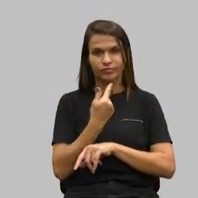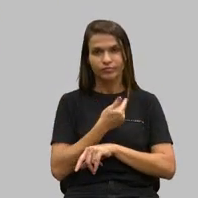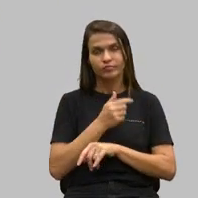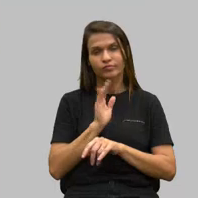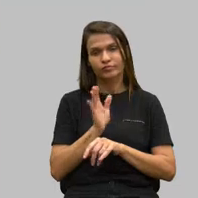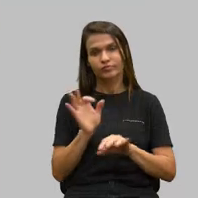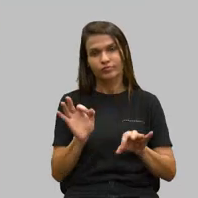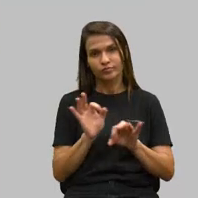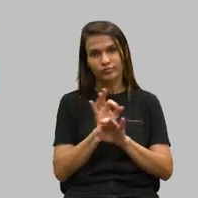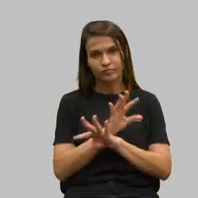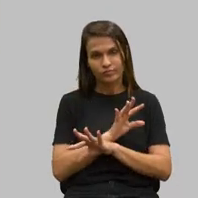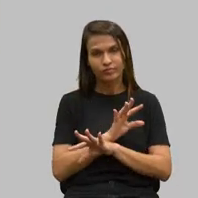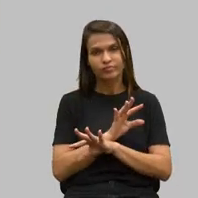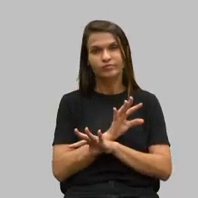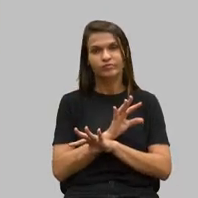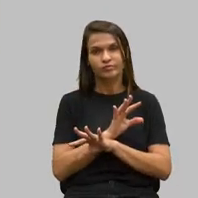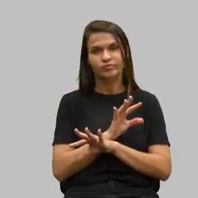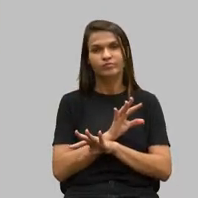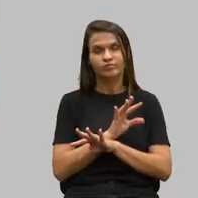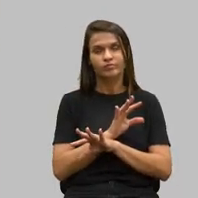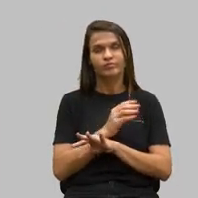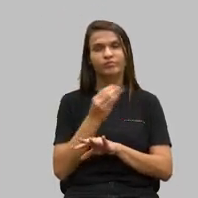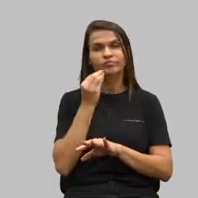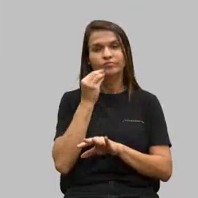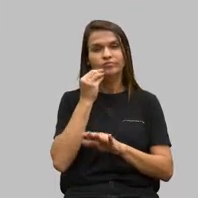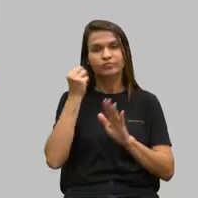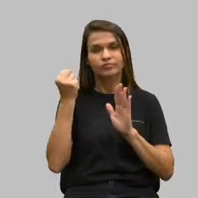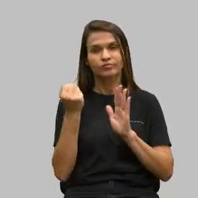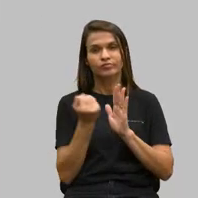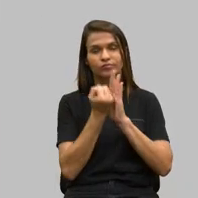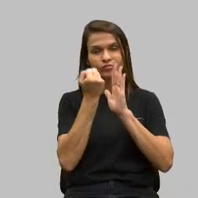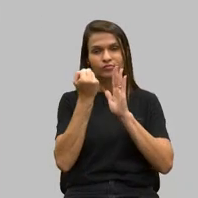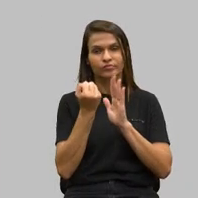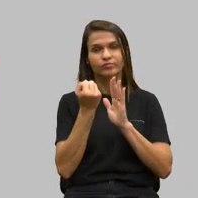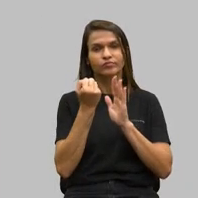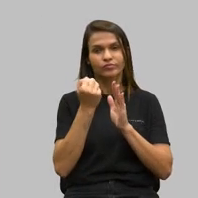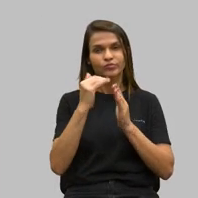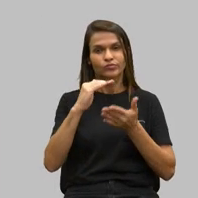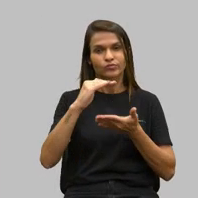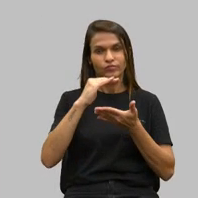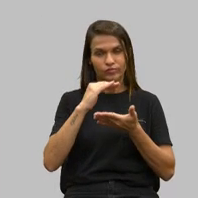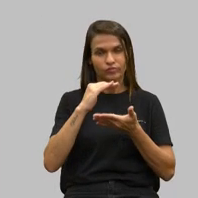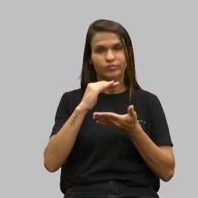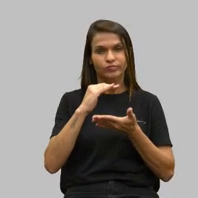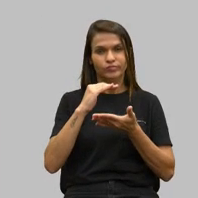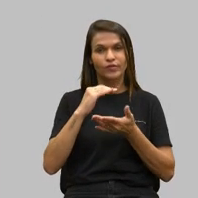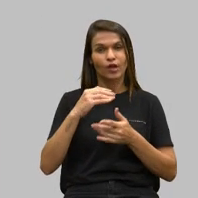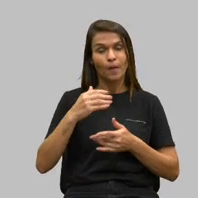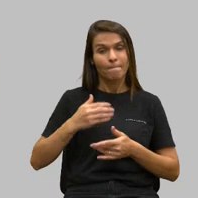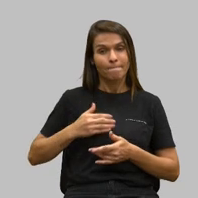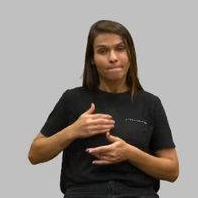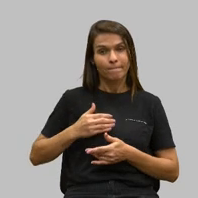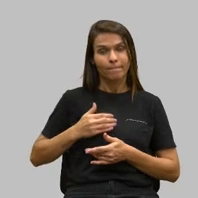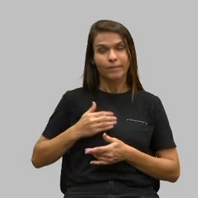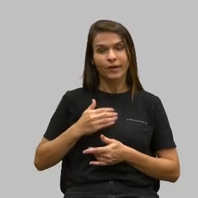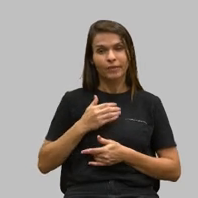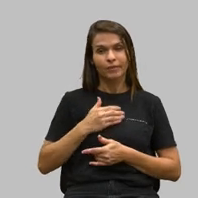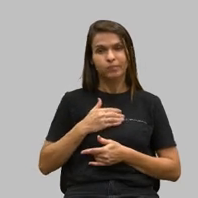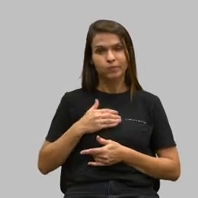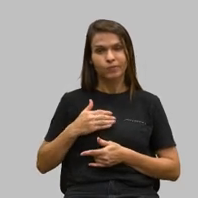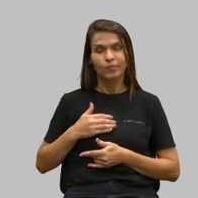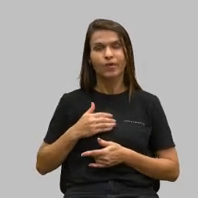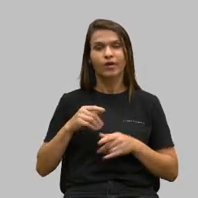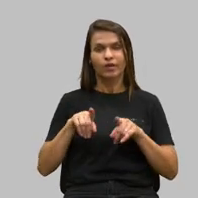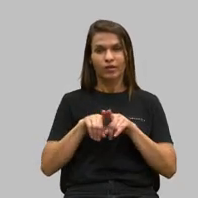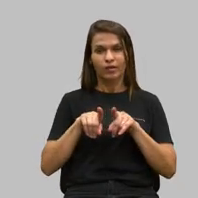prontinhos no forno para a gente pactuar os valores de pacote do diagnóstico de mama, em especial agora, faremos próstata,